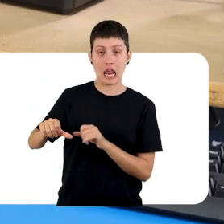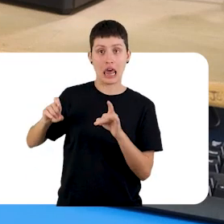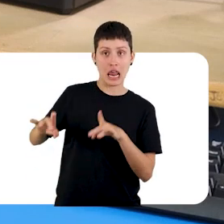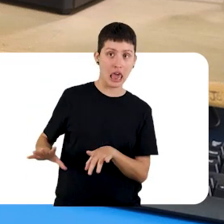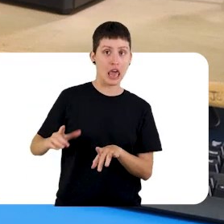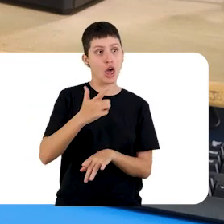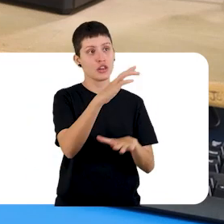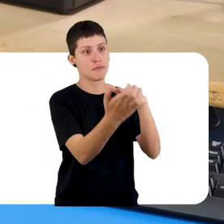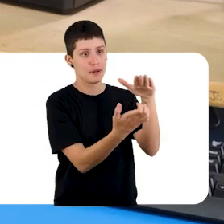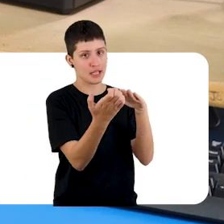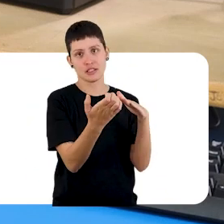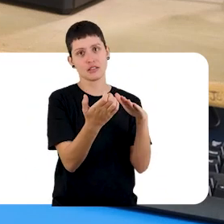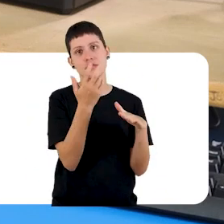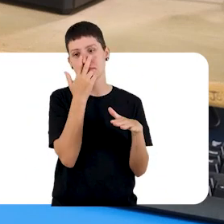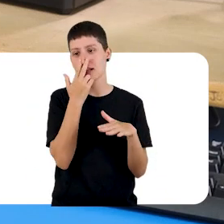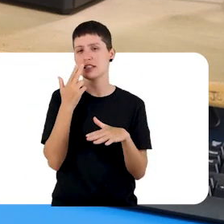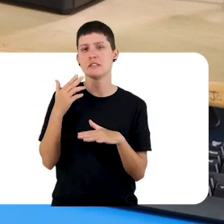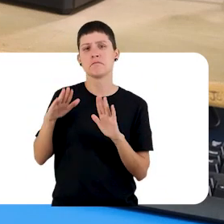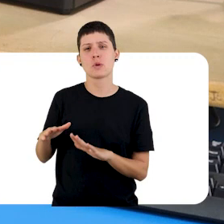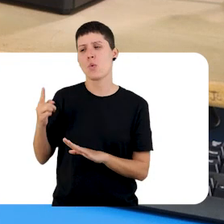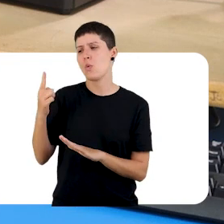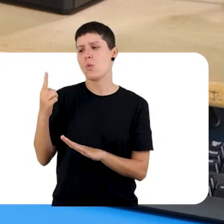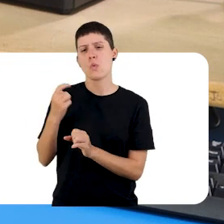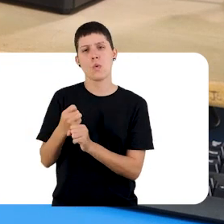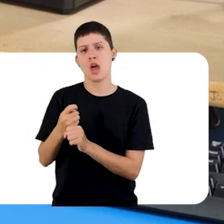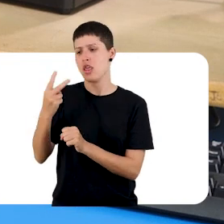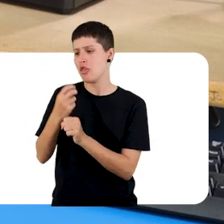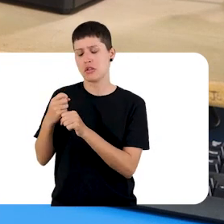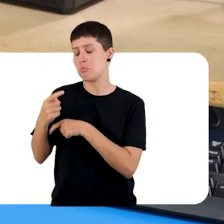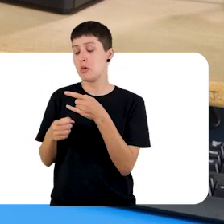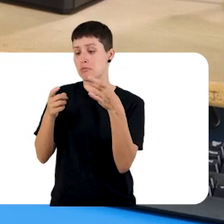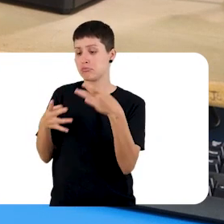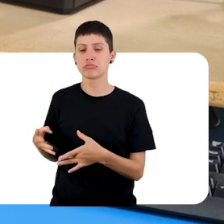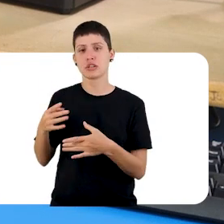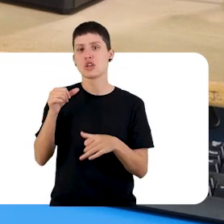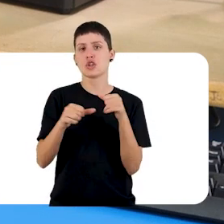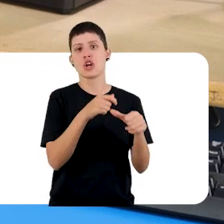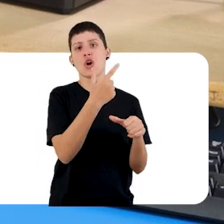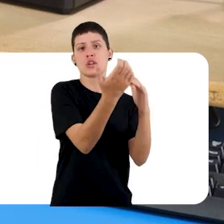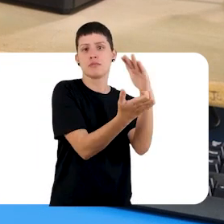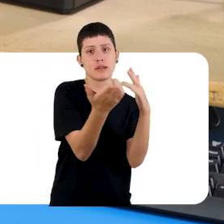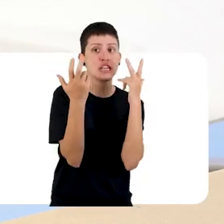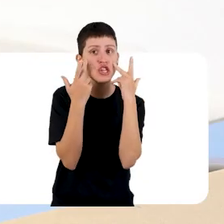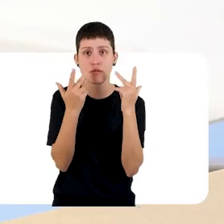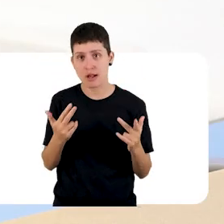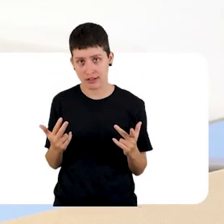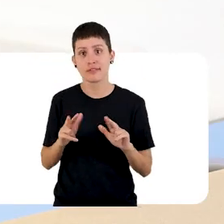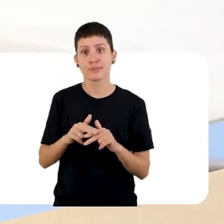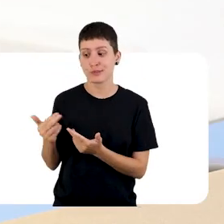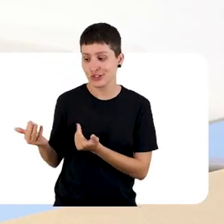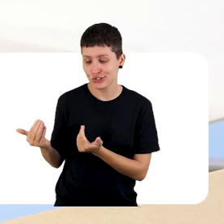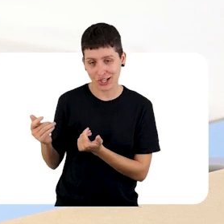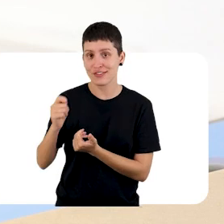alto. Né, passa 1, 2 anos, é normal uma pessoa já estar saindo daquele emprego que ela conseguiu. Então,